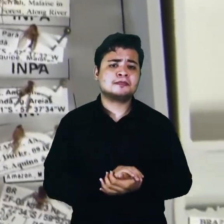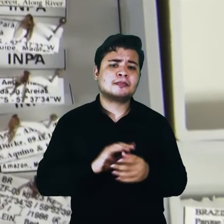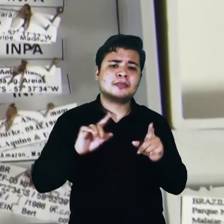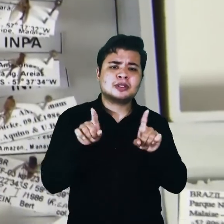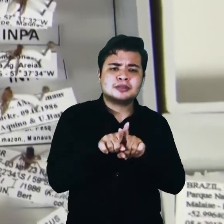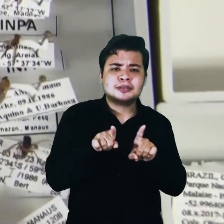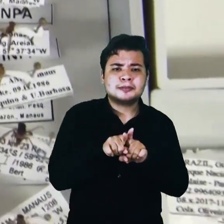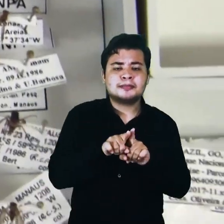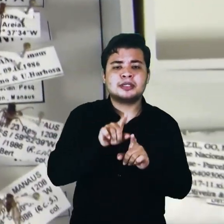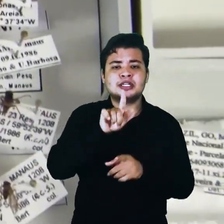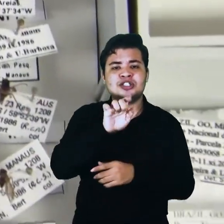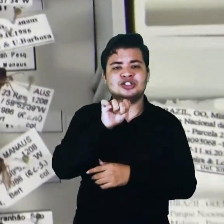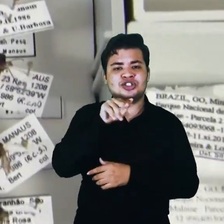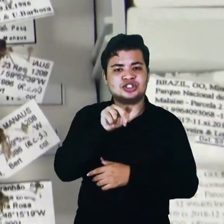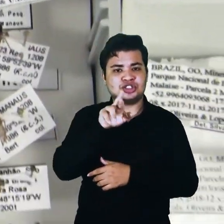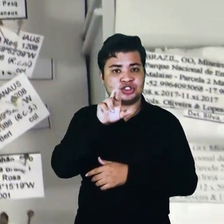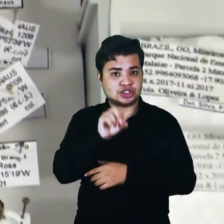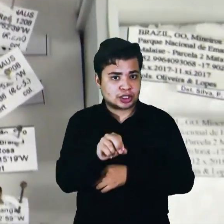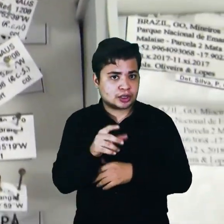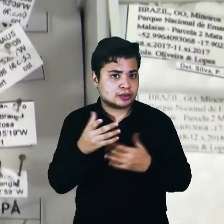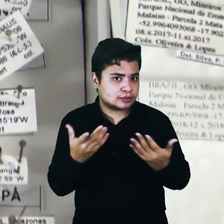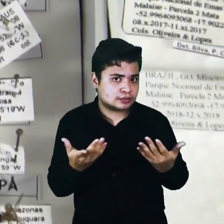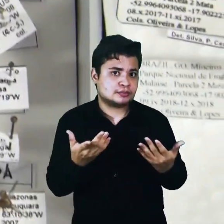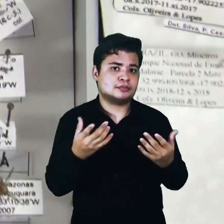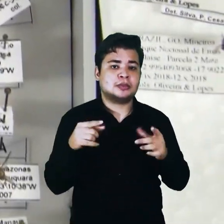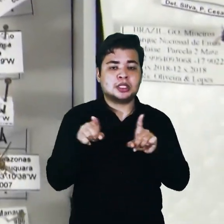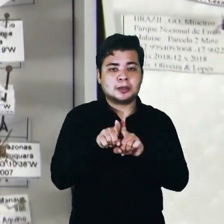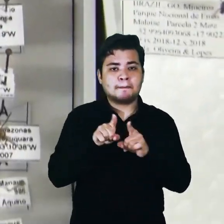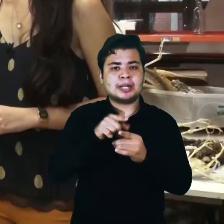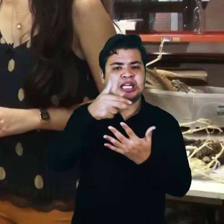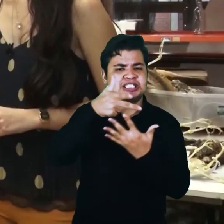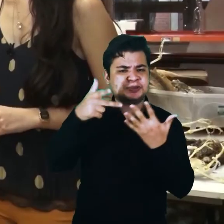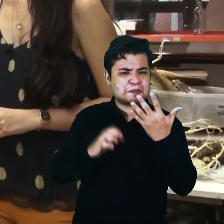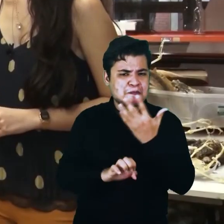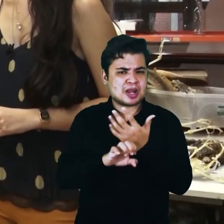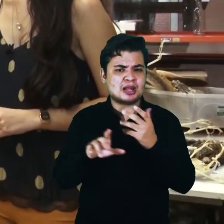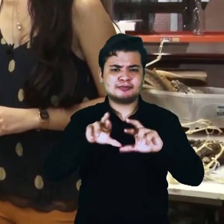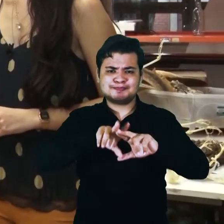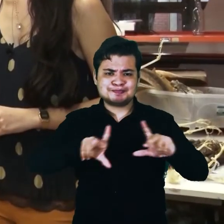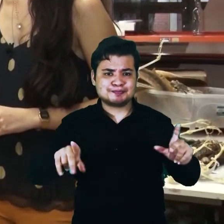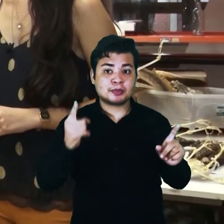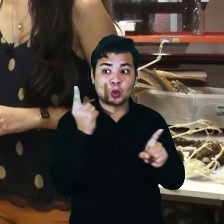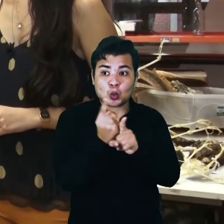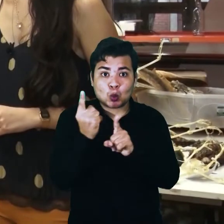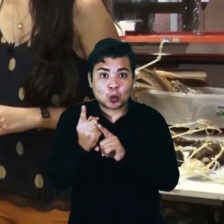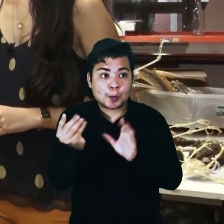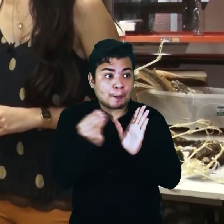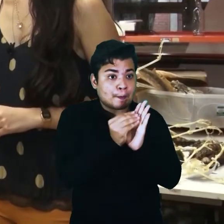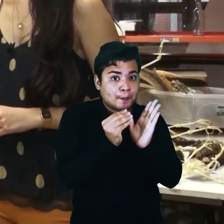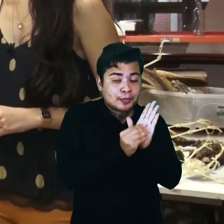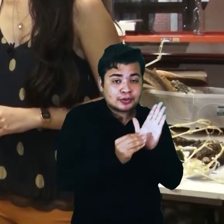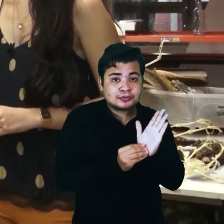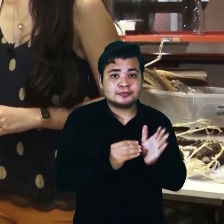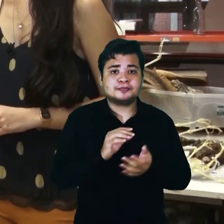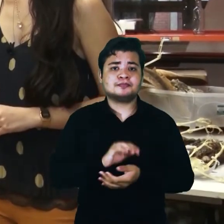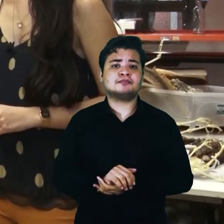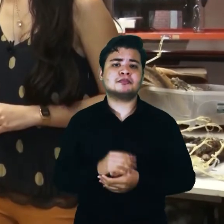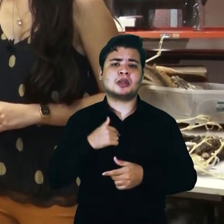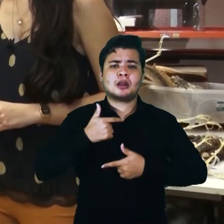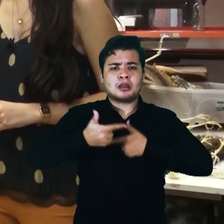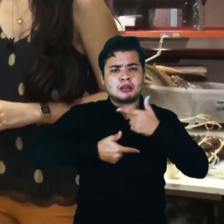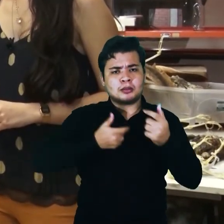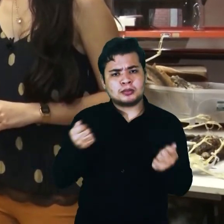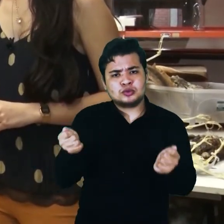de gêneros e inúmeros registros novos de espécies. O que a gente tem feito, aqui trabalhamos em conjunto eu e o professor